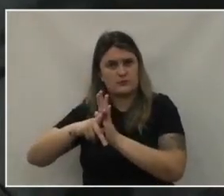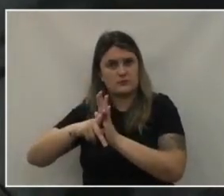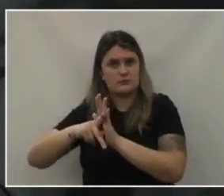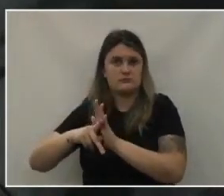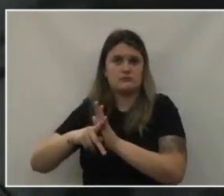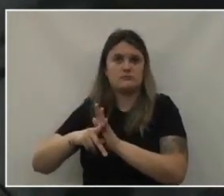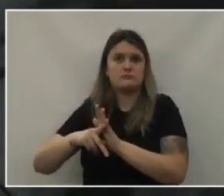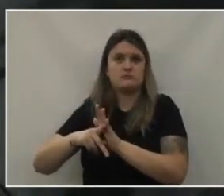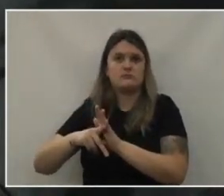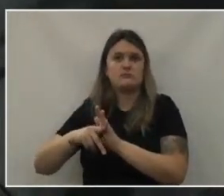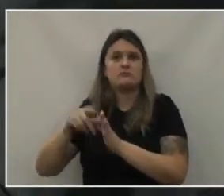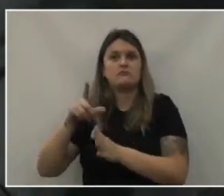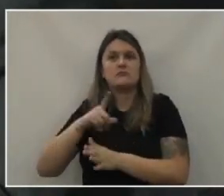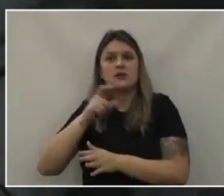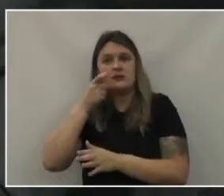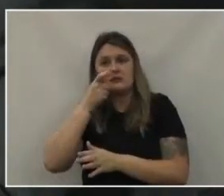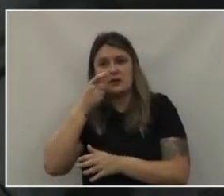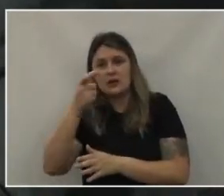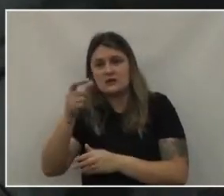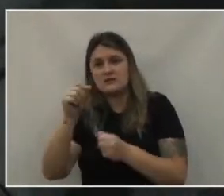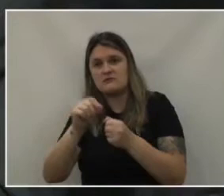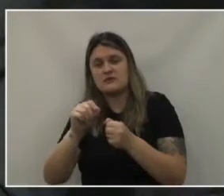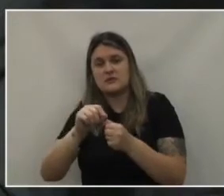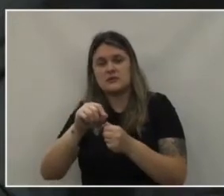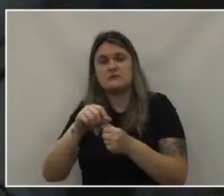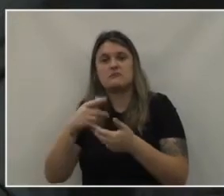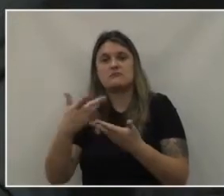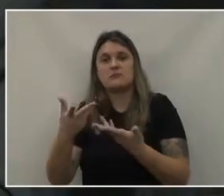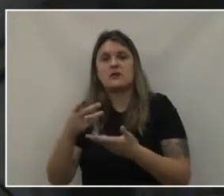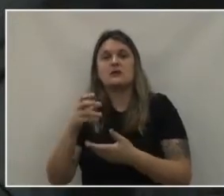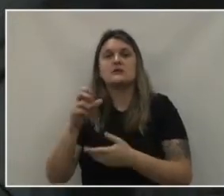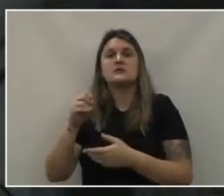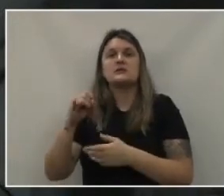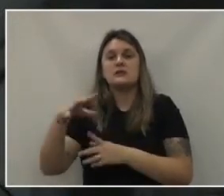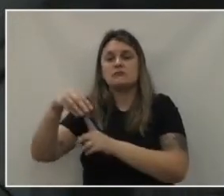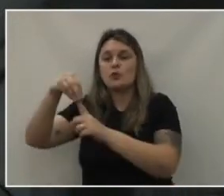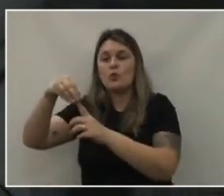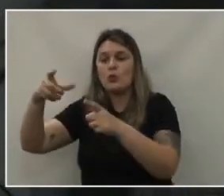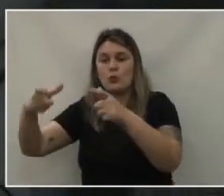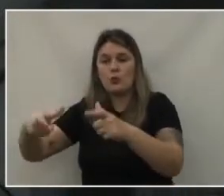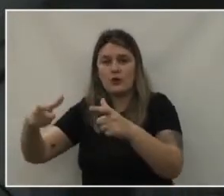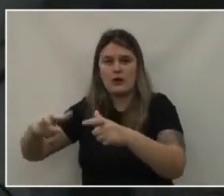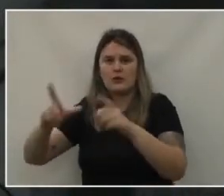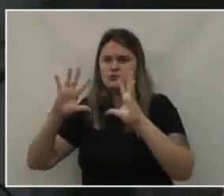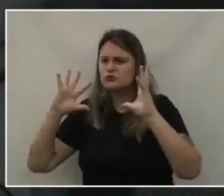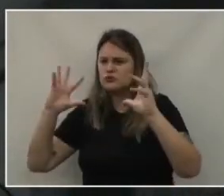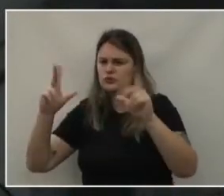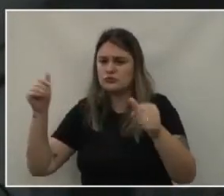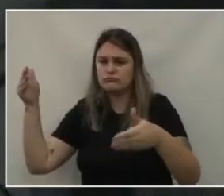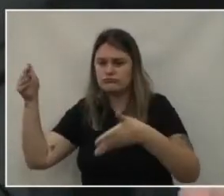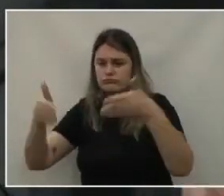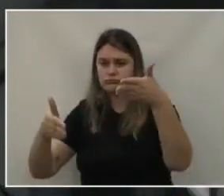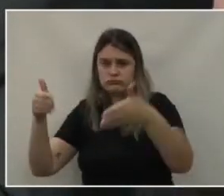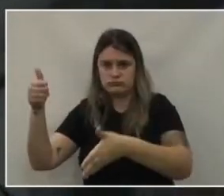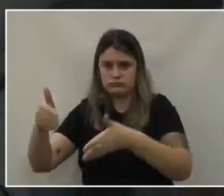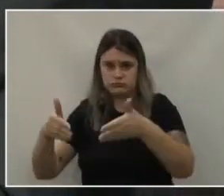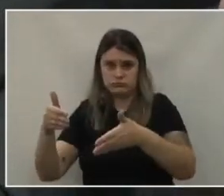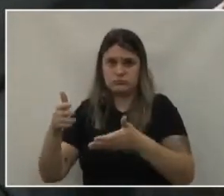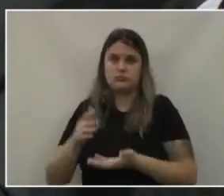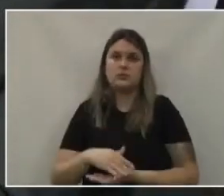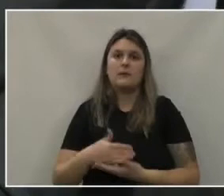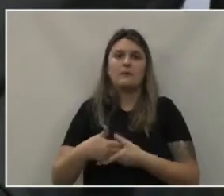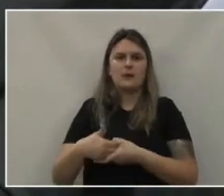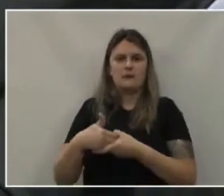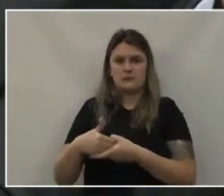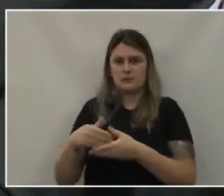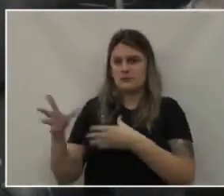aí para que eles possam fazer uso, colocando num único local todo o atendimento necessário. Então, só queria complementar a